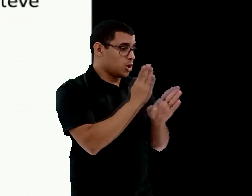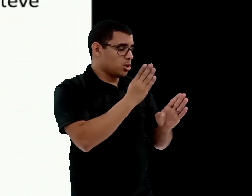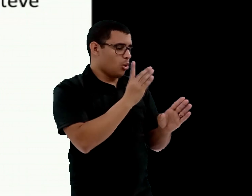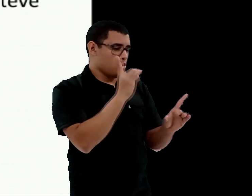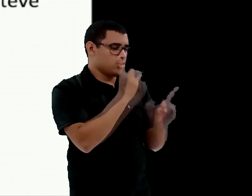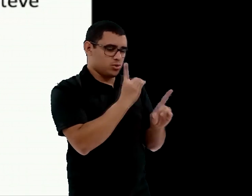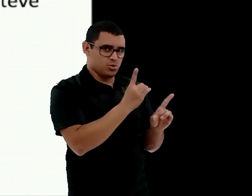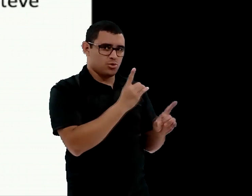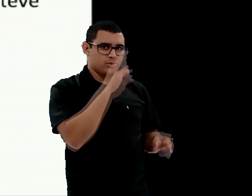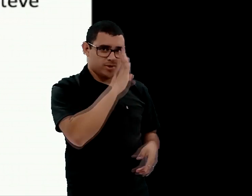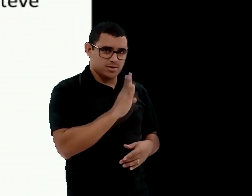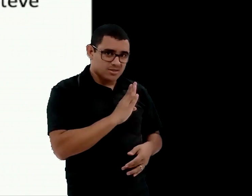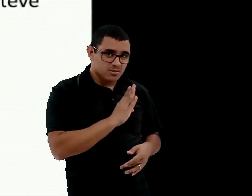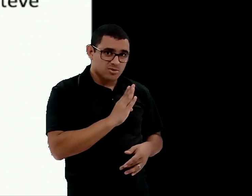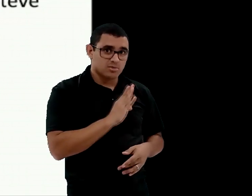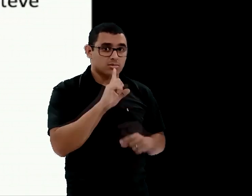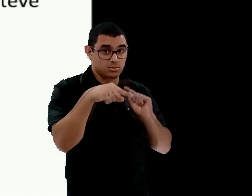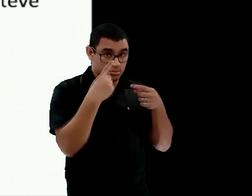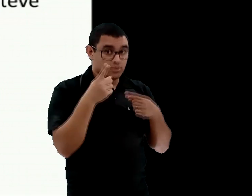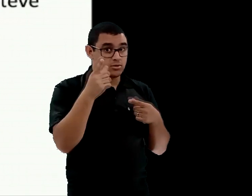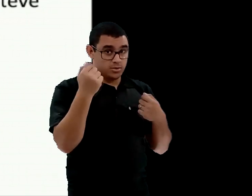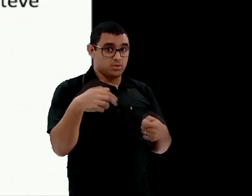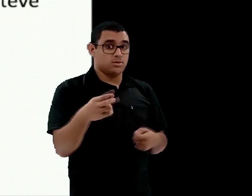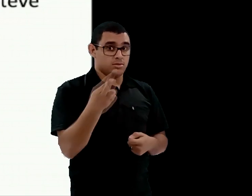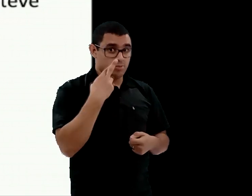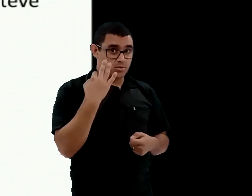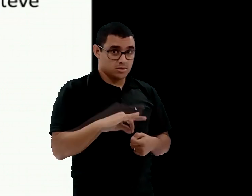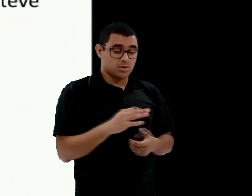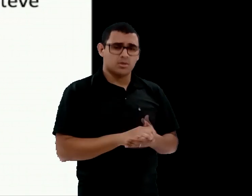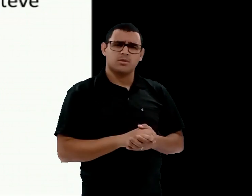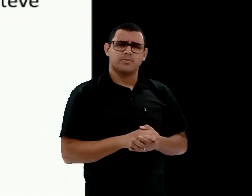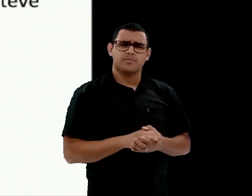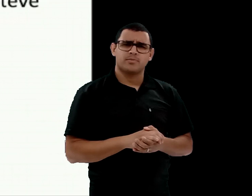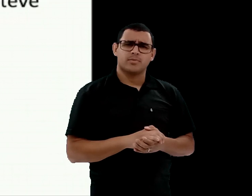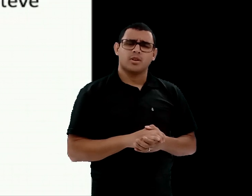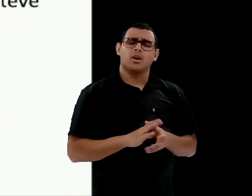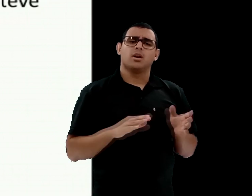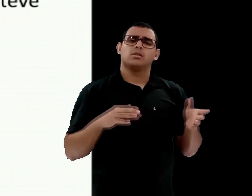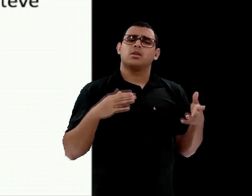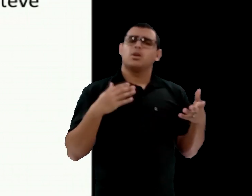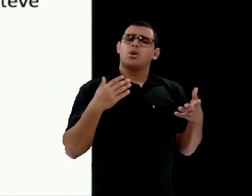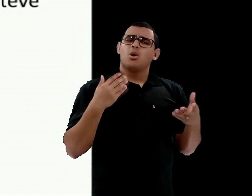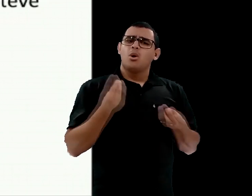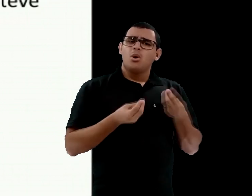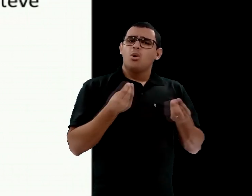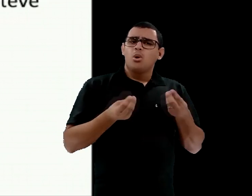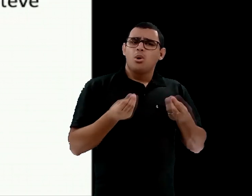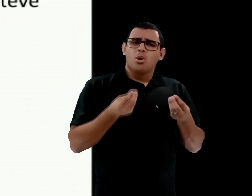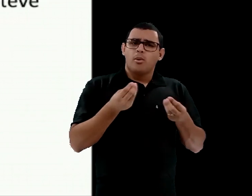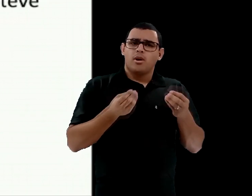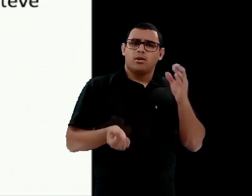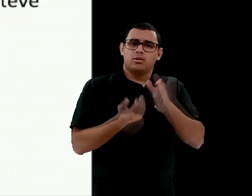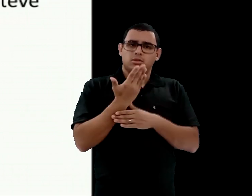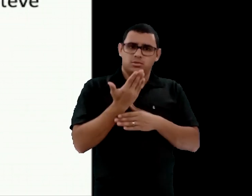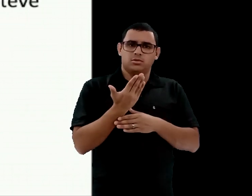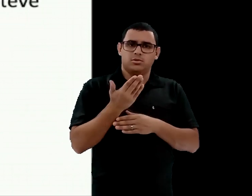E uma outra pergunta, para vocês anotarem aí, depois me passarem as respostas: que impactos a chegada dos europeus teve para